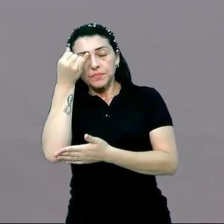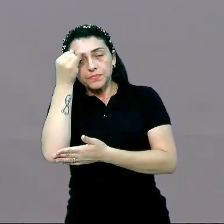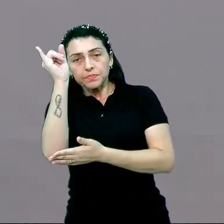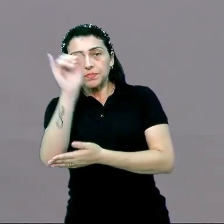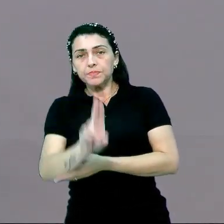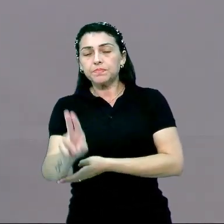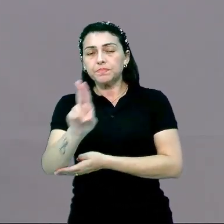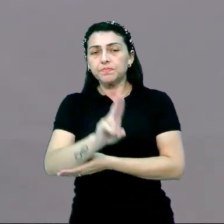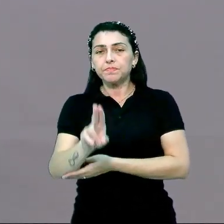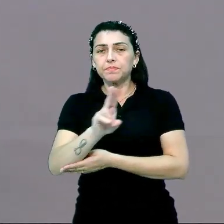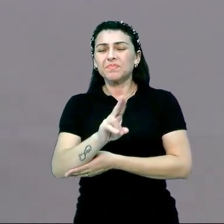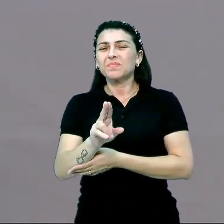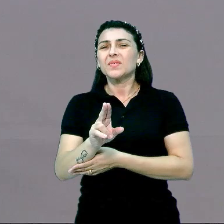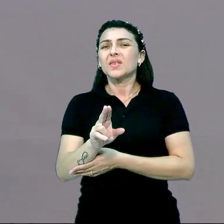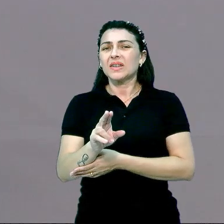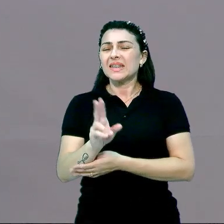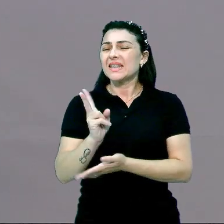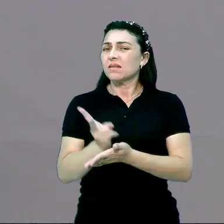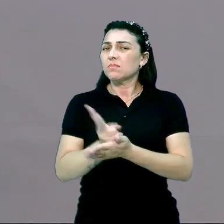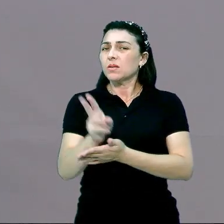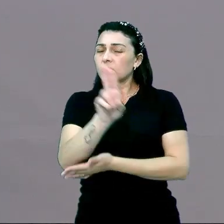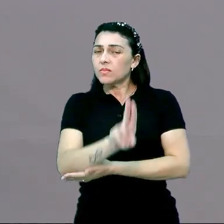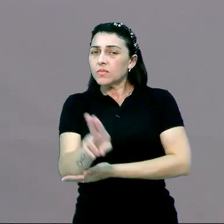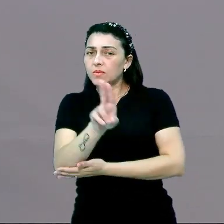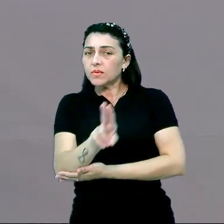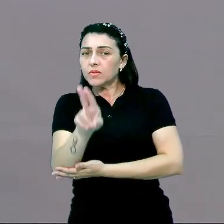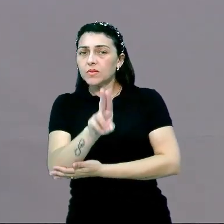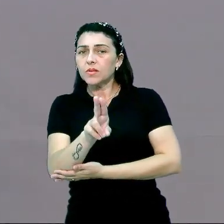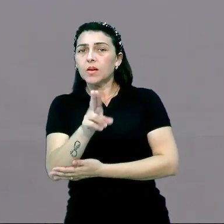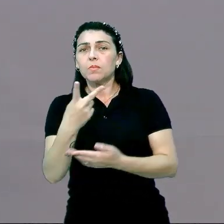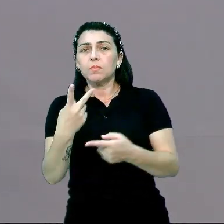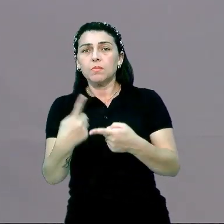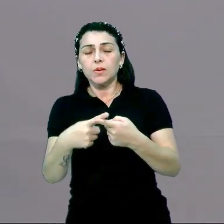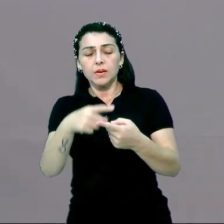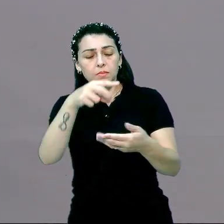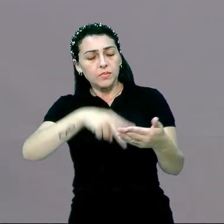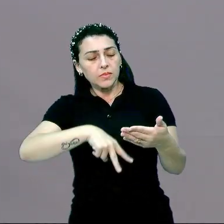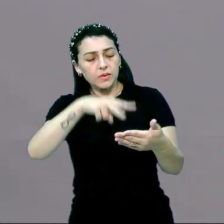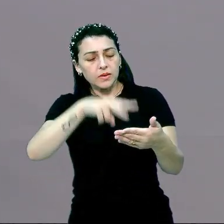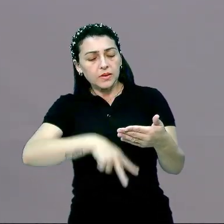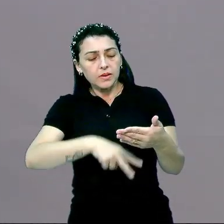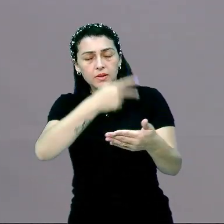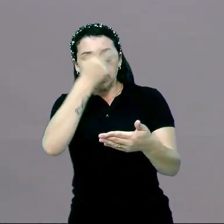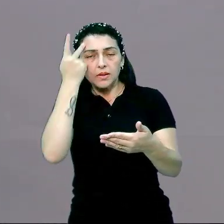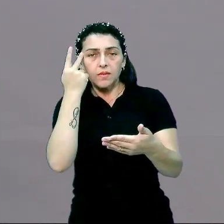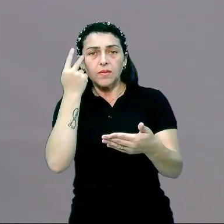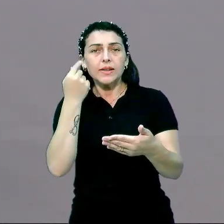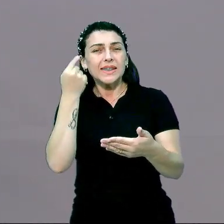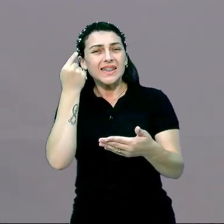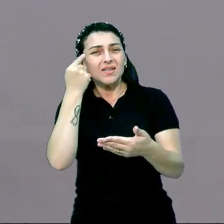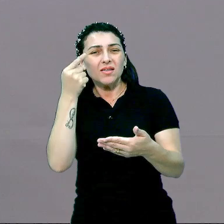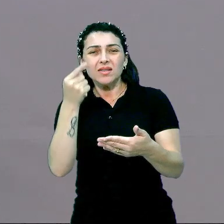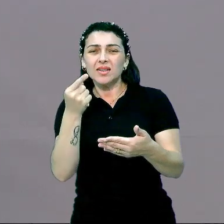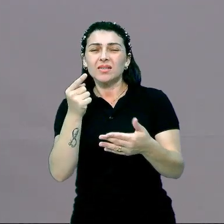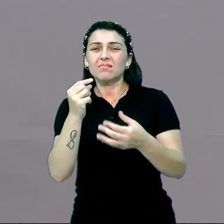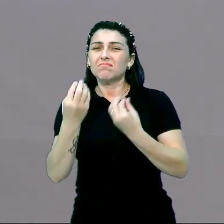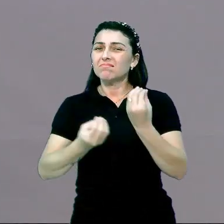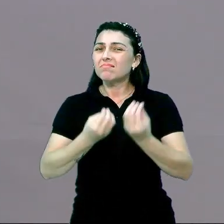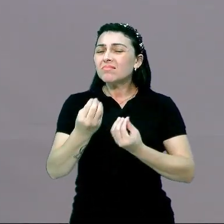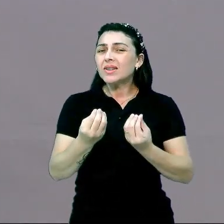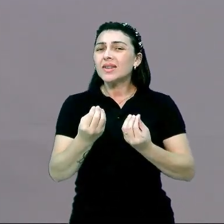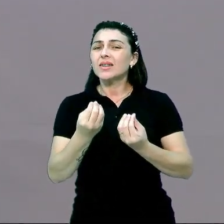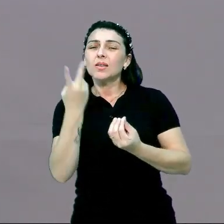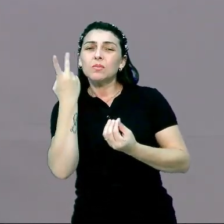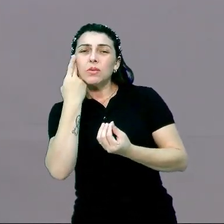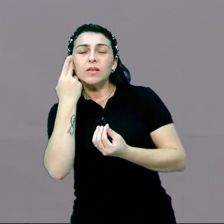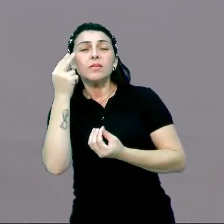utilizar esses mais comuns, porque aí o ledor, ele vai ter uma noção de que você não vai cair na